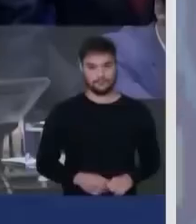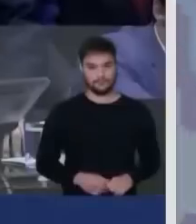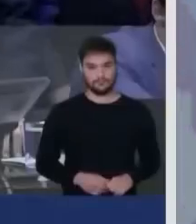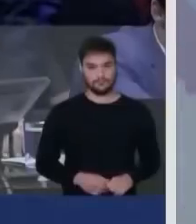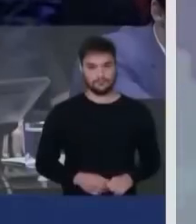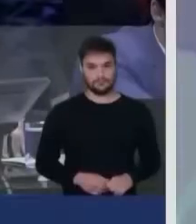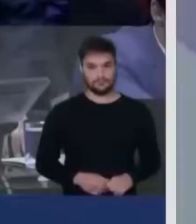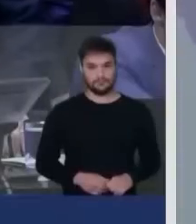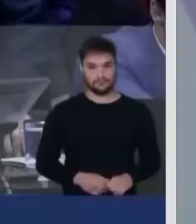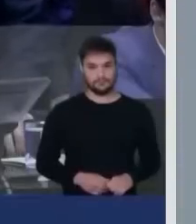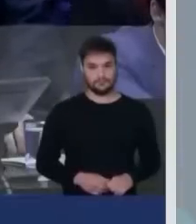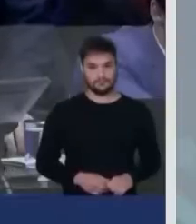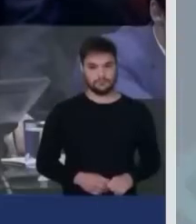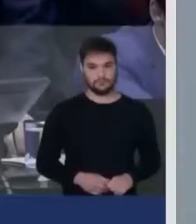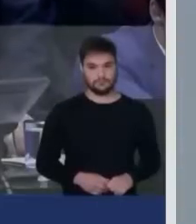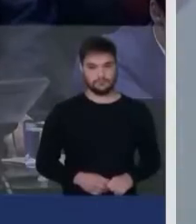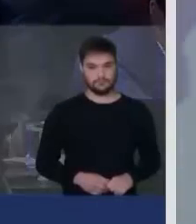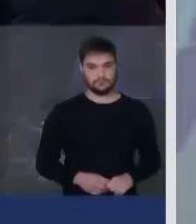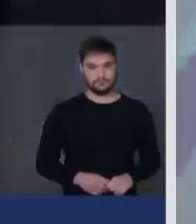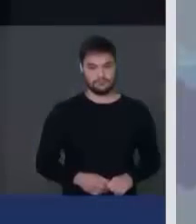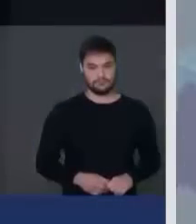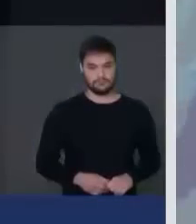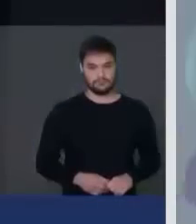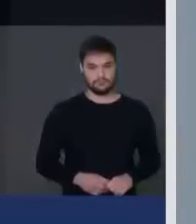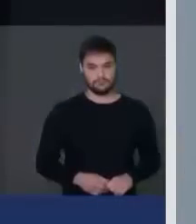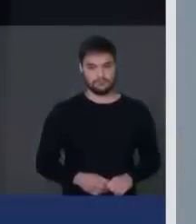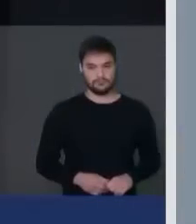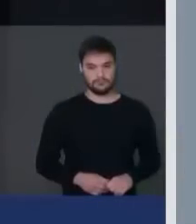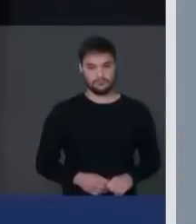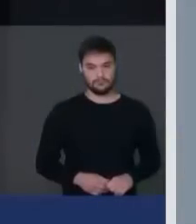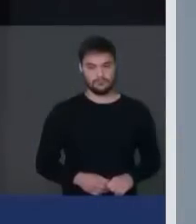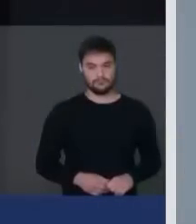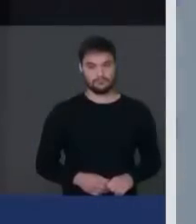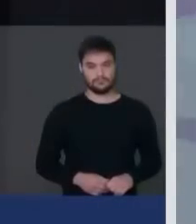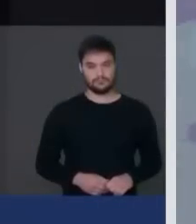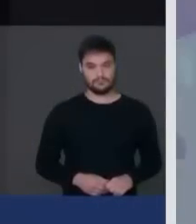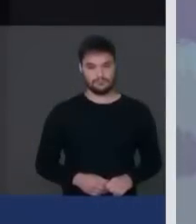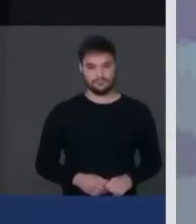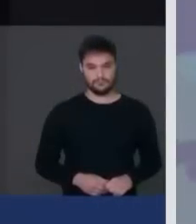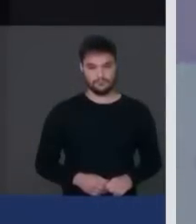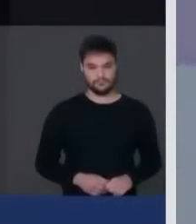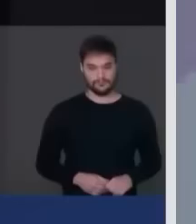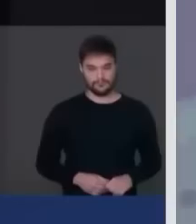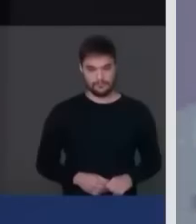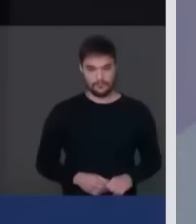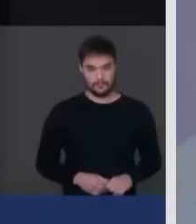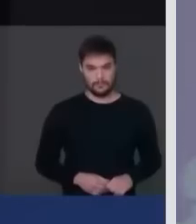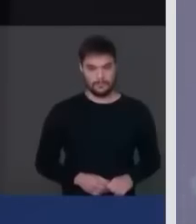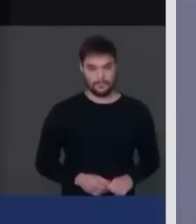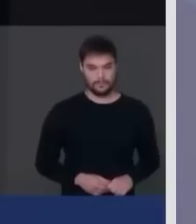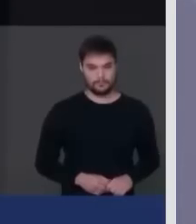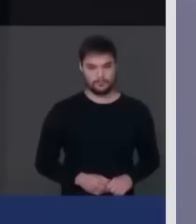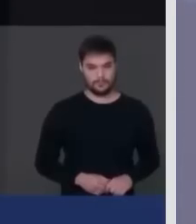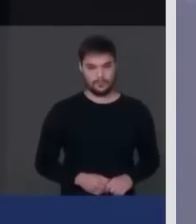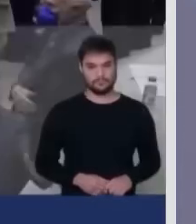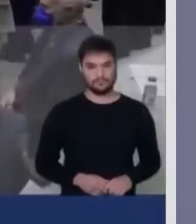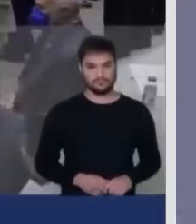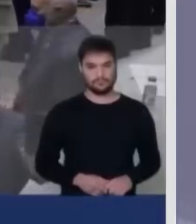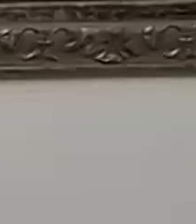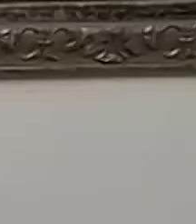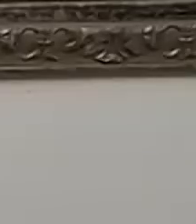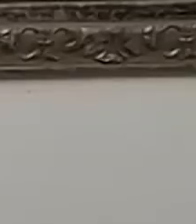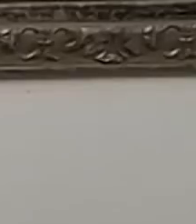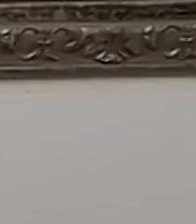ele cria o frango para grandes frigoríficos, ou suíno e assim por diante, mas ele é um prestador de serviço na